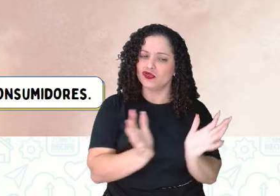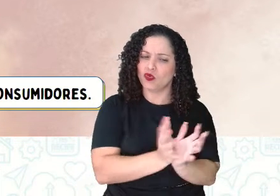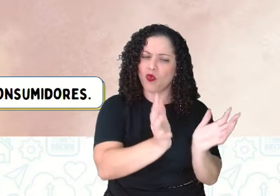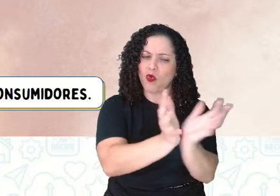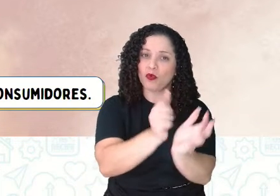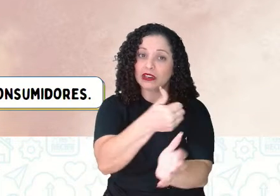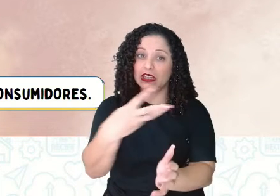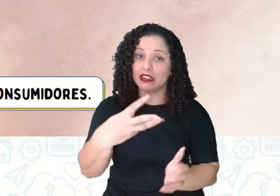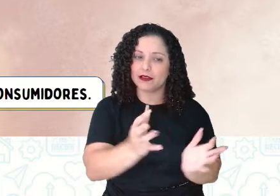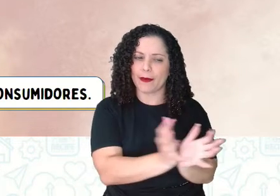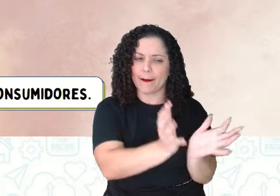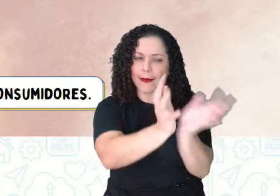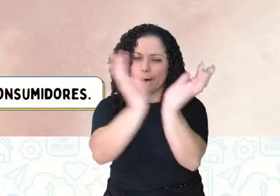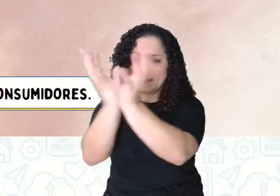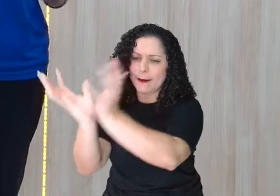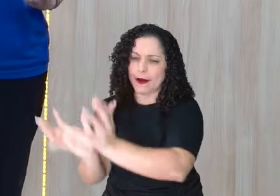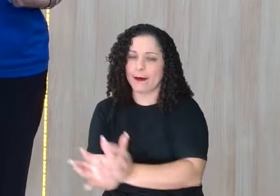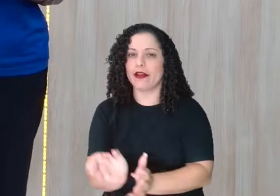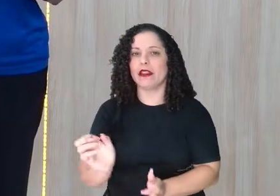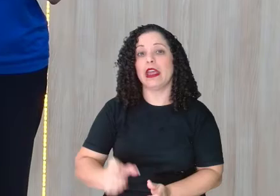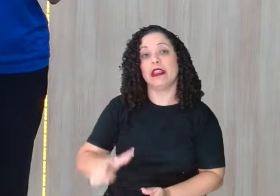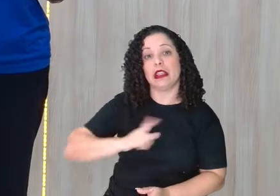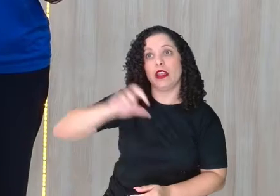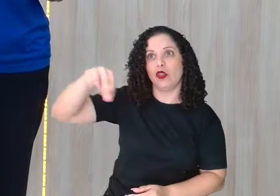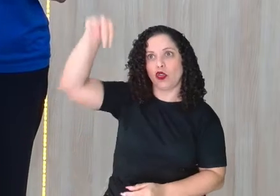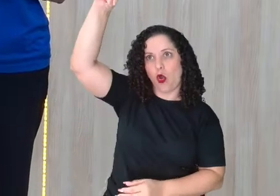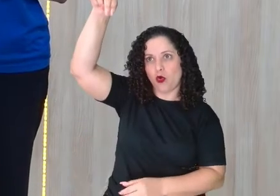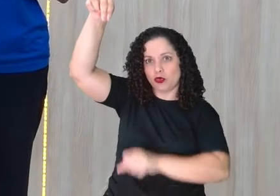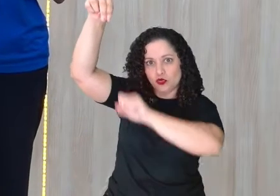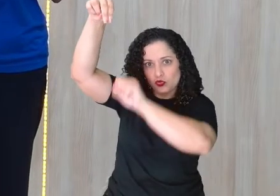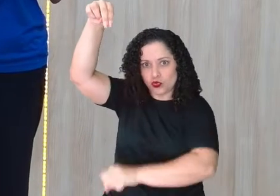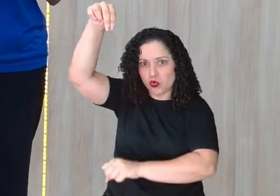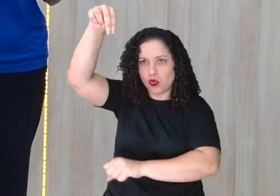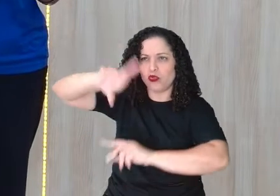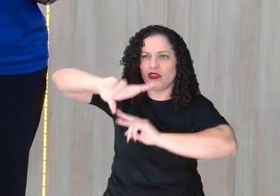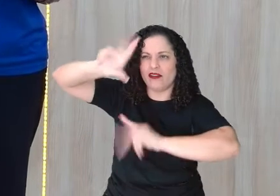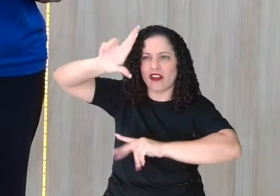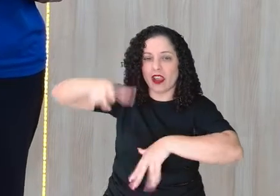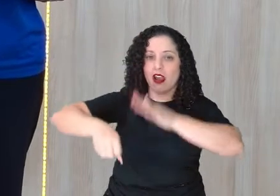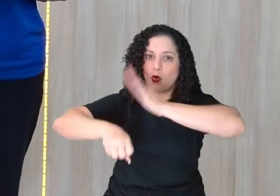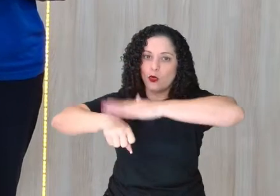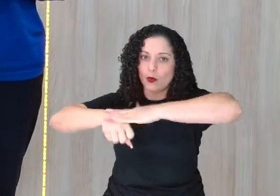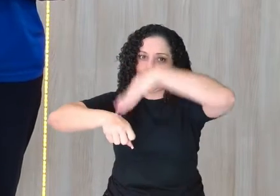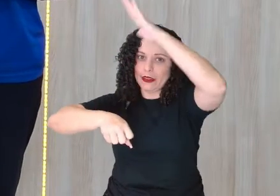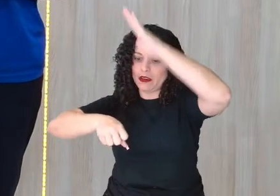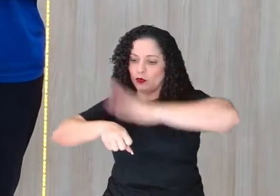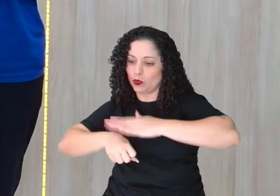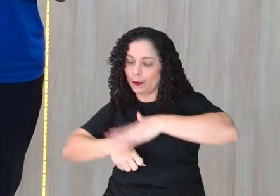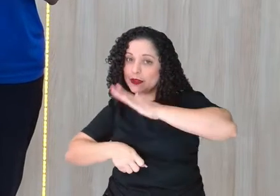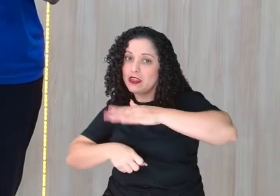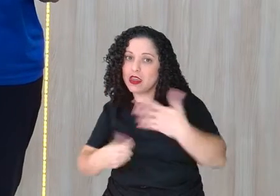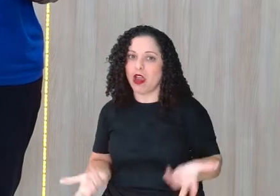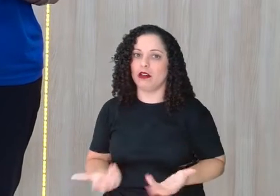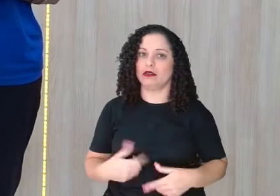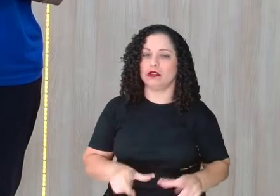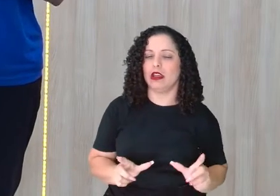certa autonomia, que não havia muita interferência da metrópole na colônia, né?